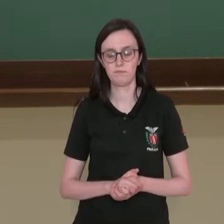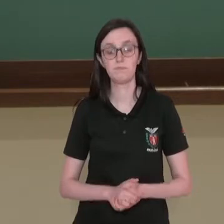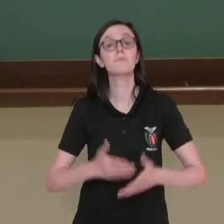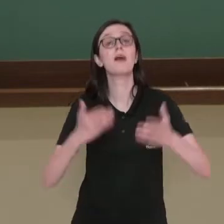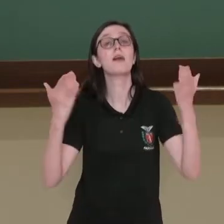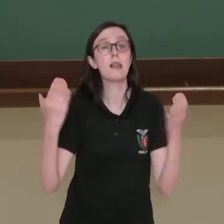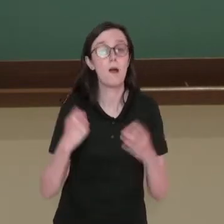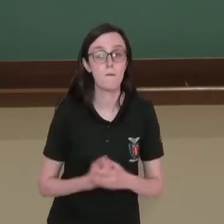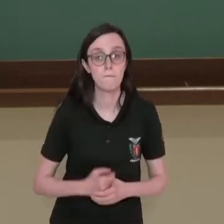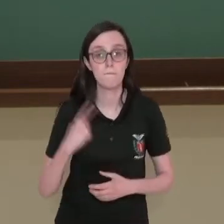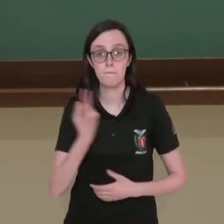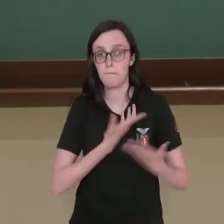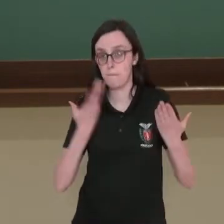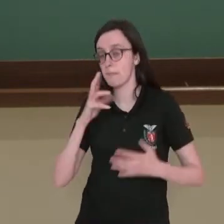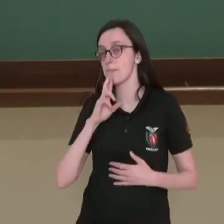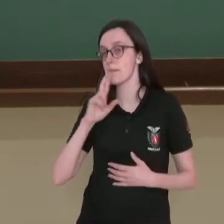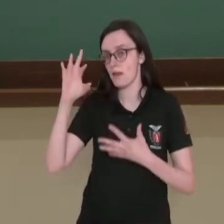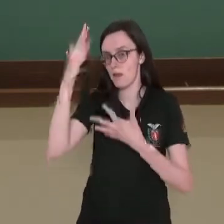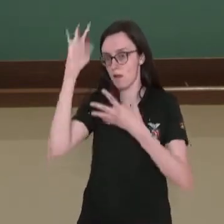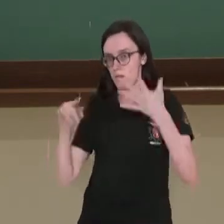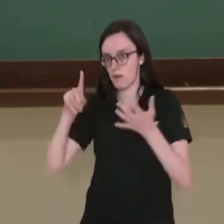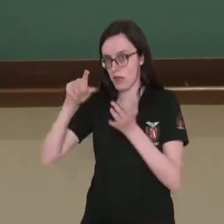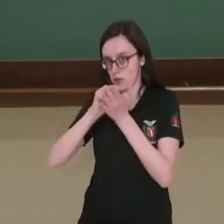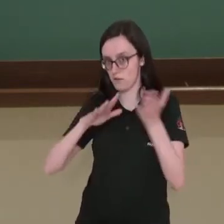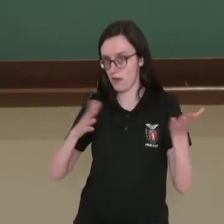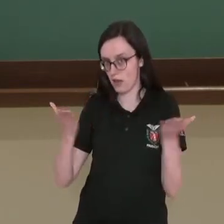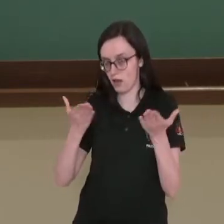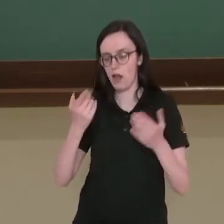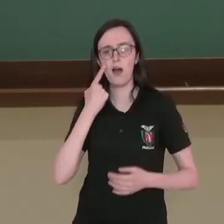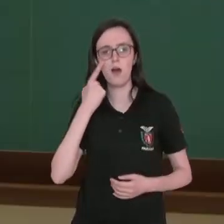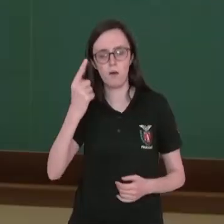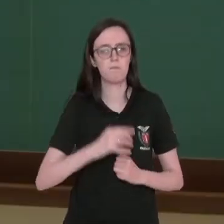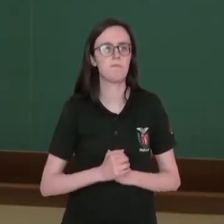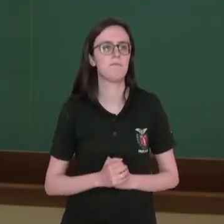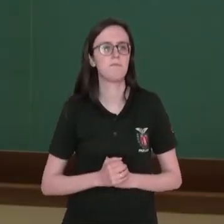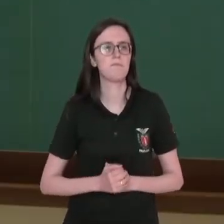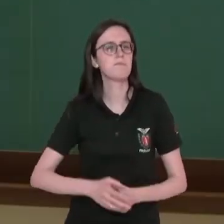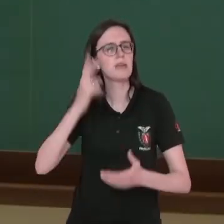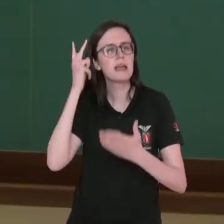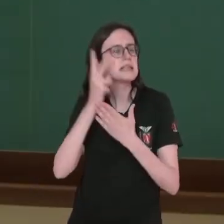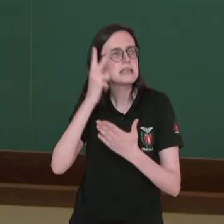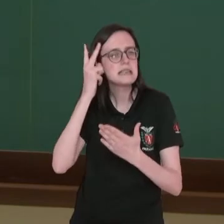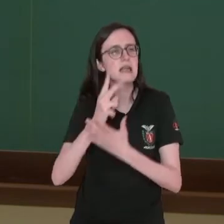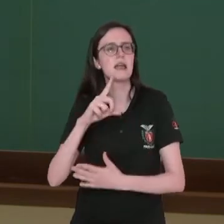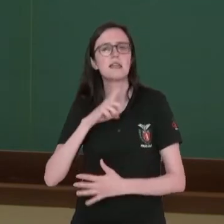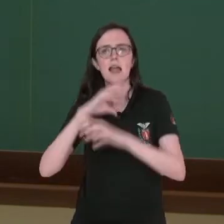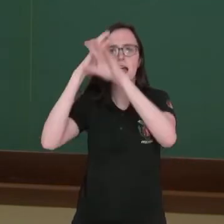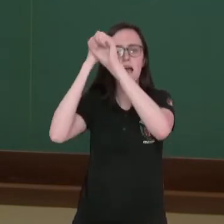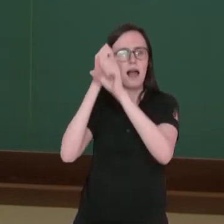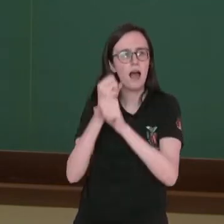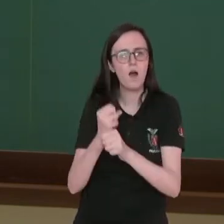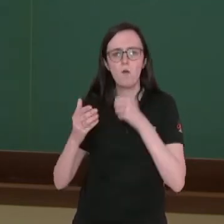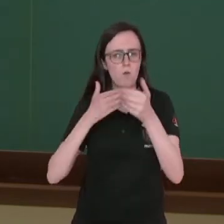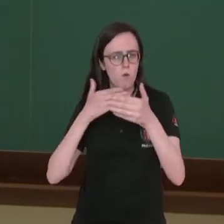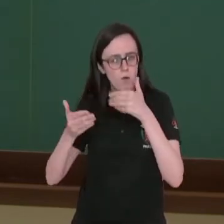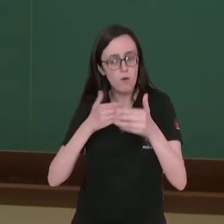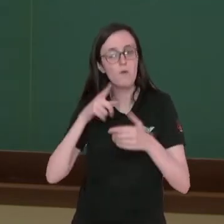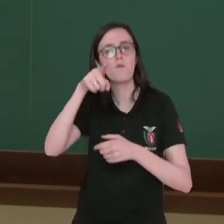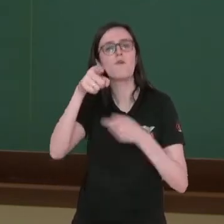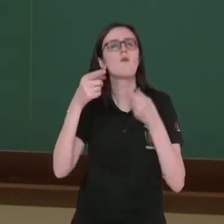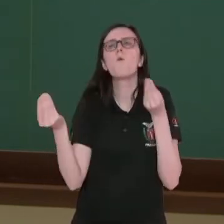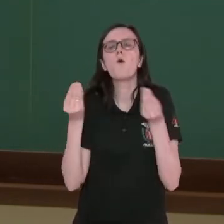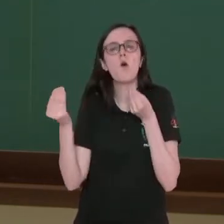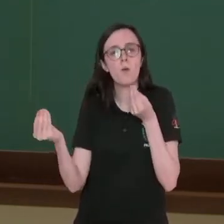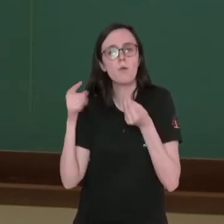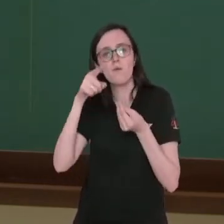Então, pessoal, vamos fazer a correção dessa atividade? Galera, toda vez que envolve cálculo ou que envolver cálculo, você pega